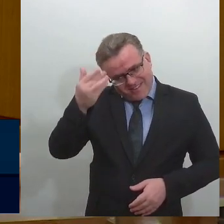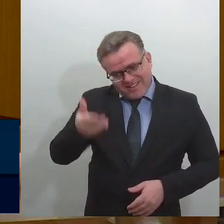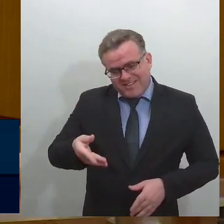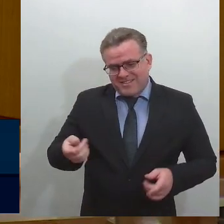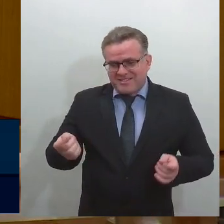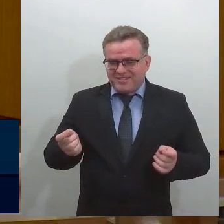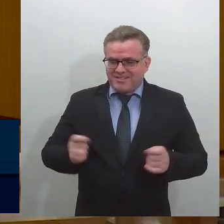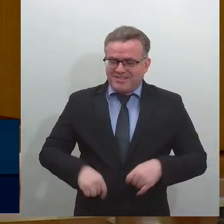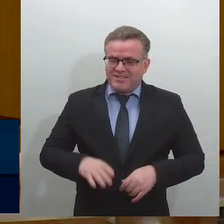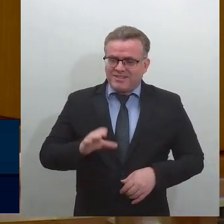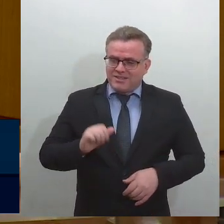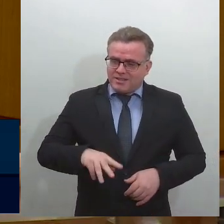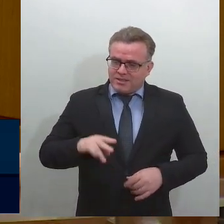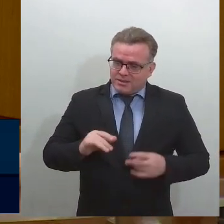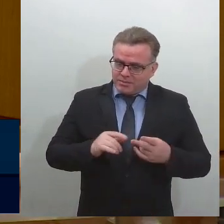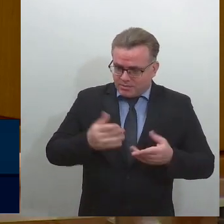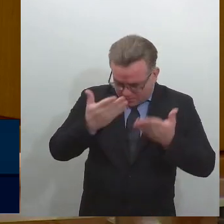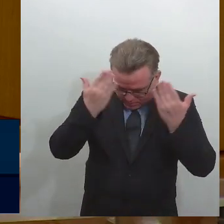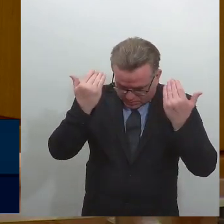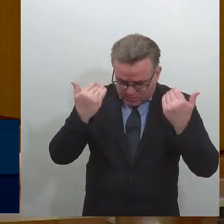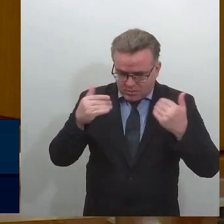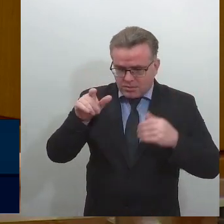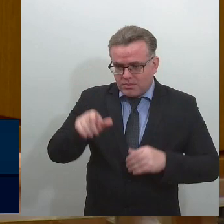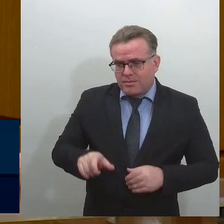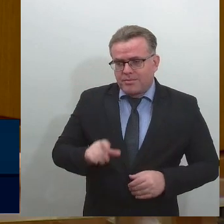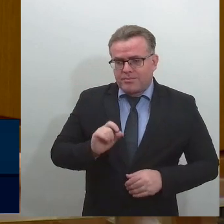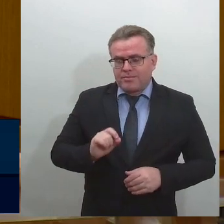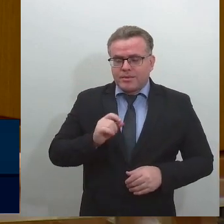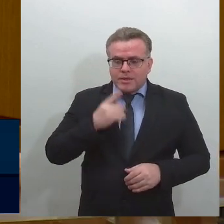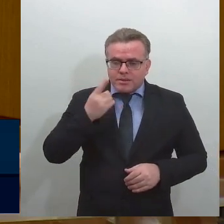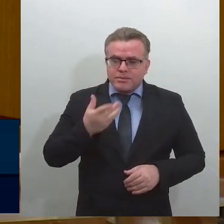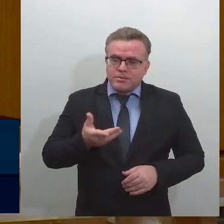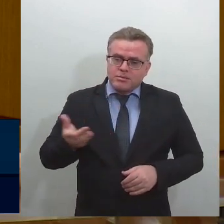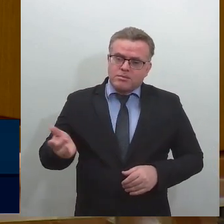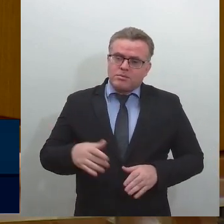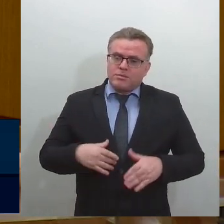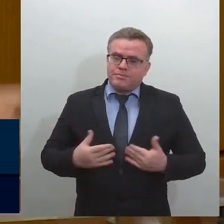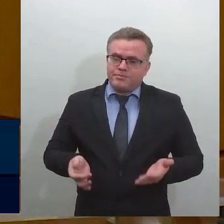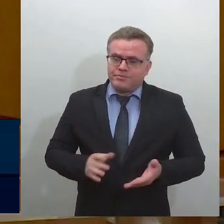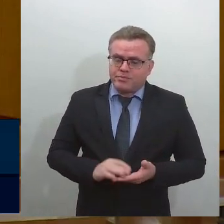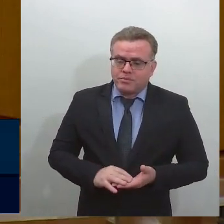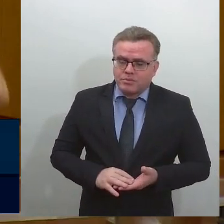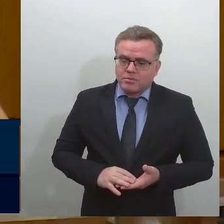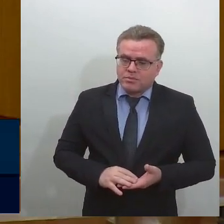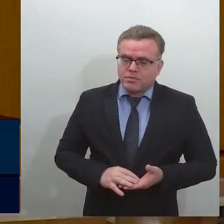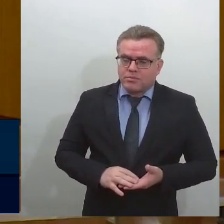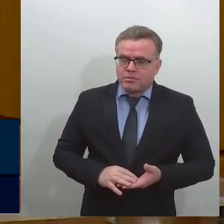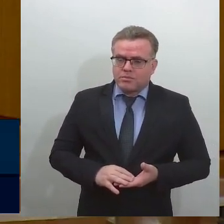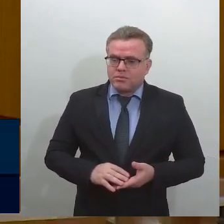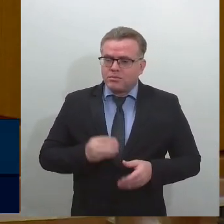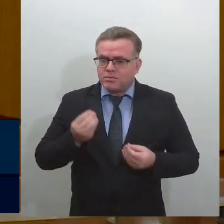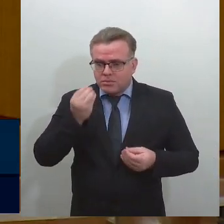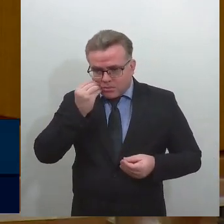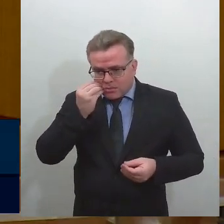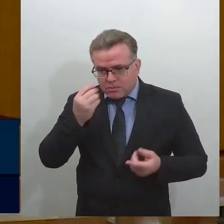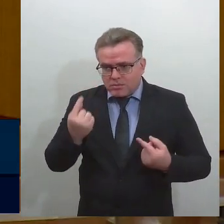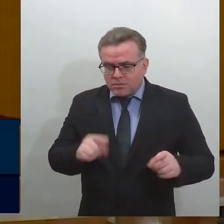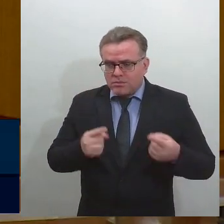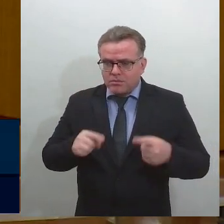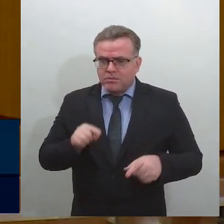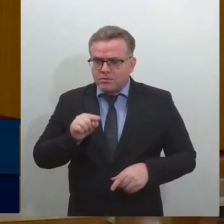eu não vejo nenhuma tipo de tentativa de difamação da sua